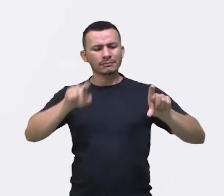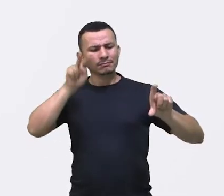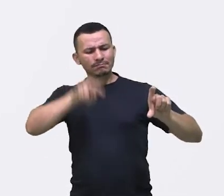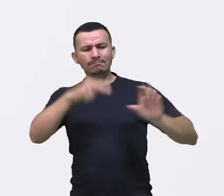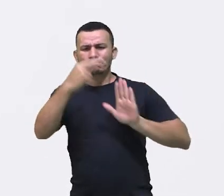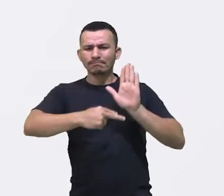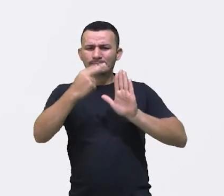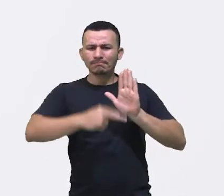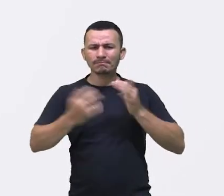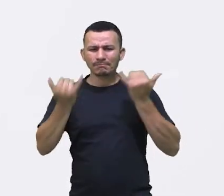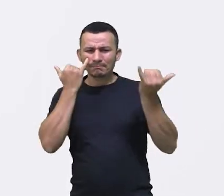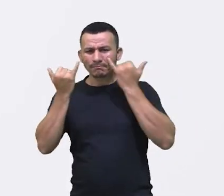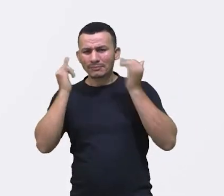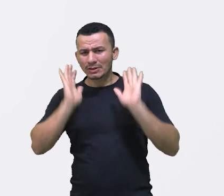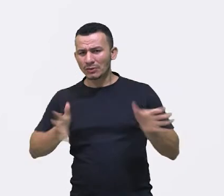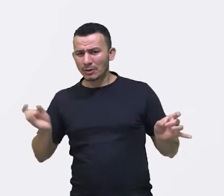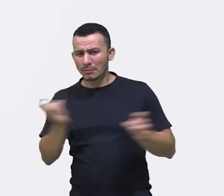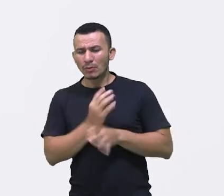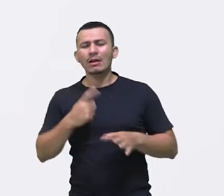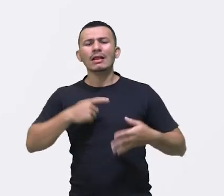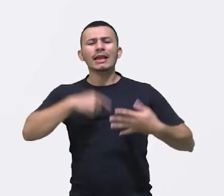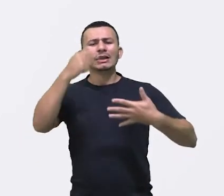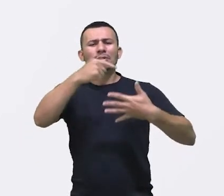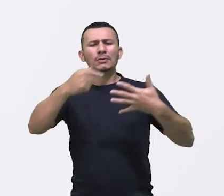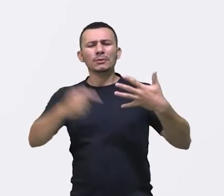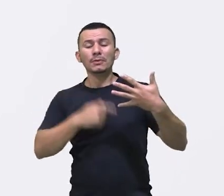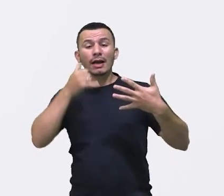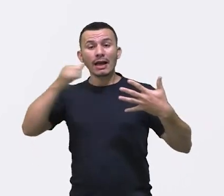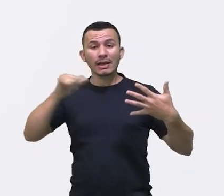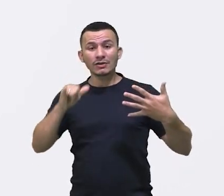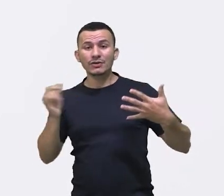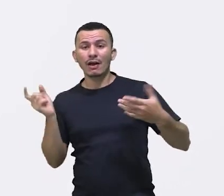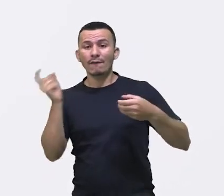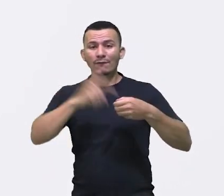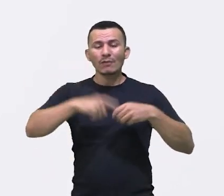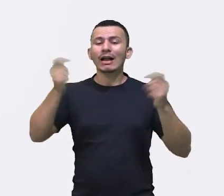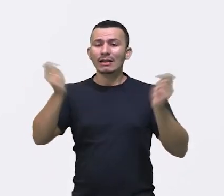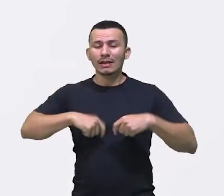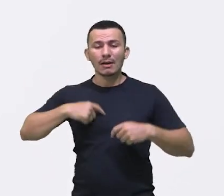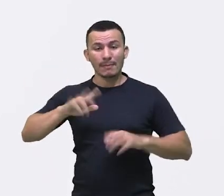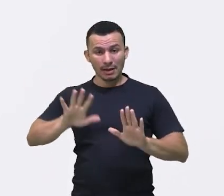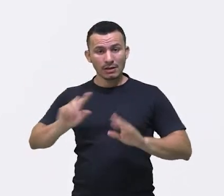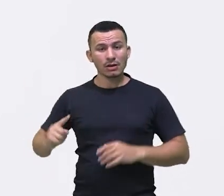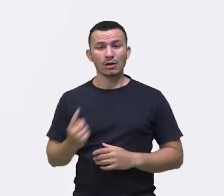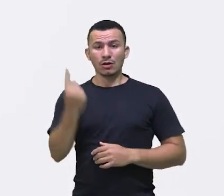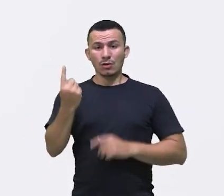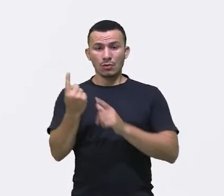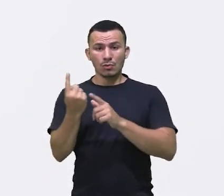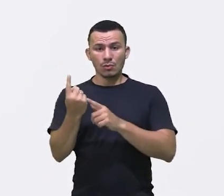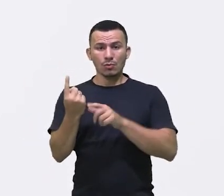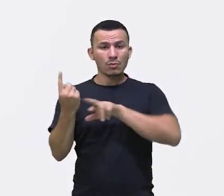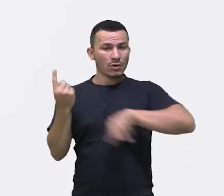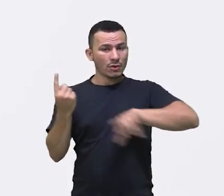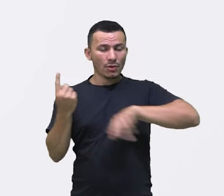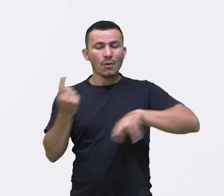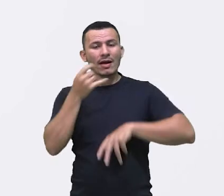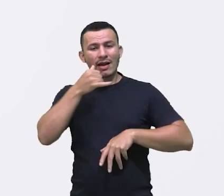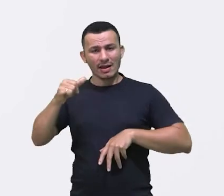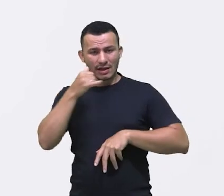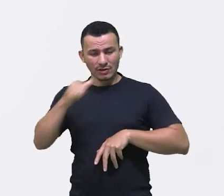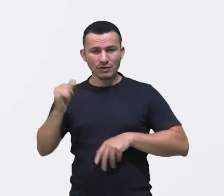abaixo estão listadas fontes de energias renováveis, exceto, ou seja, uma das 5 alternativas não é fonte de